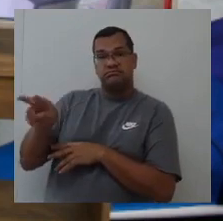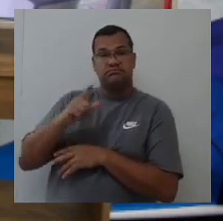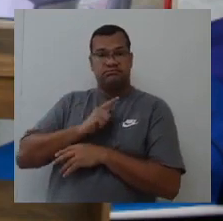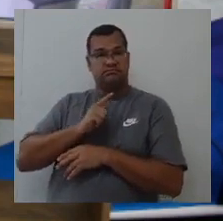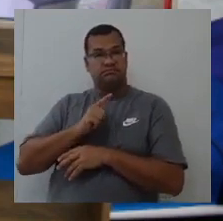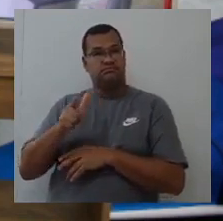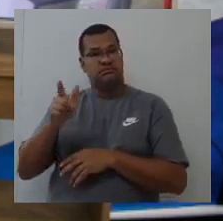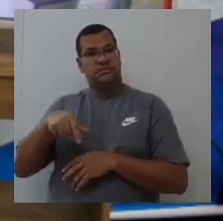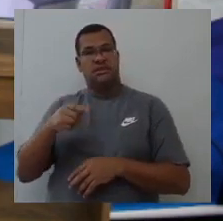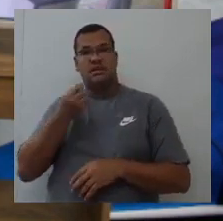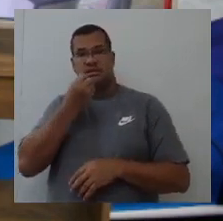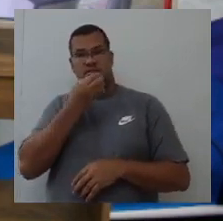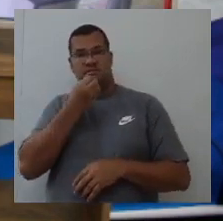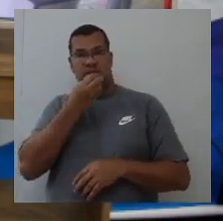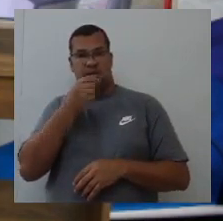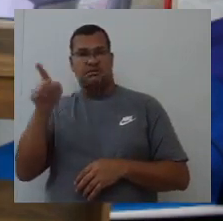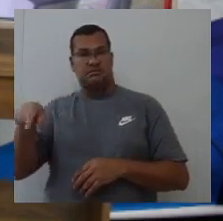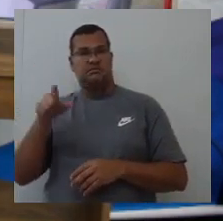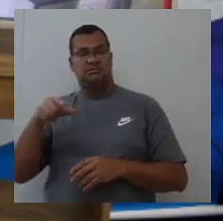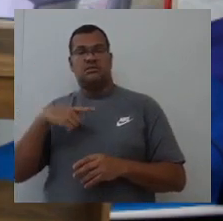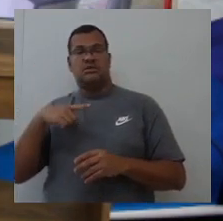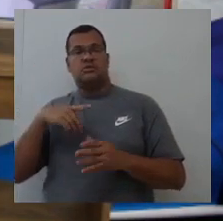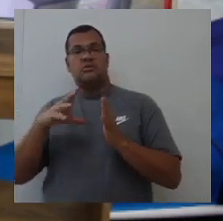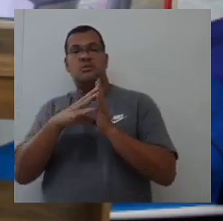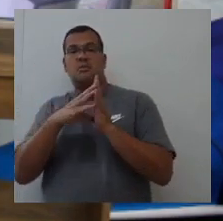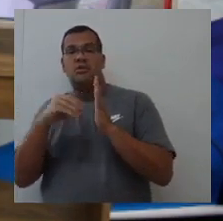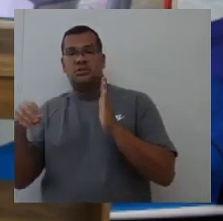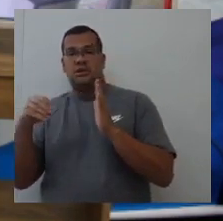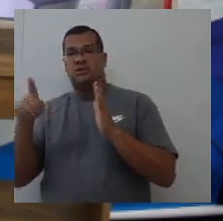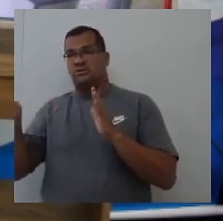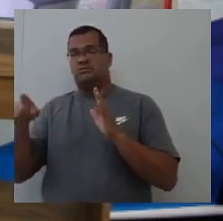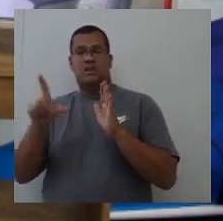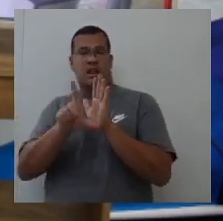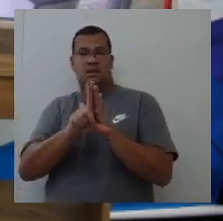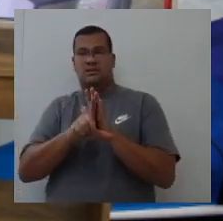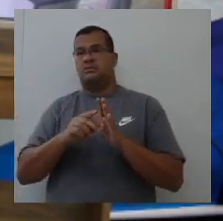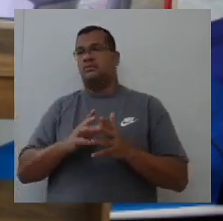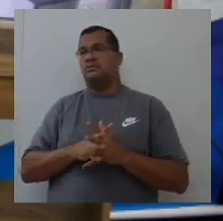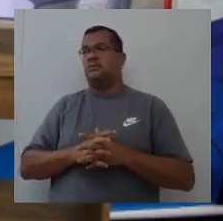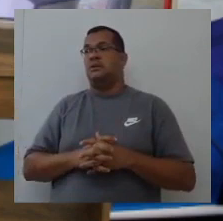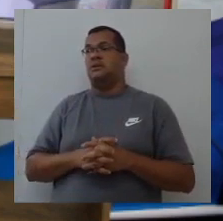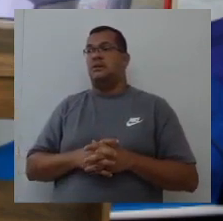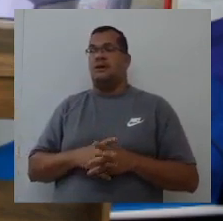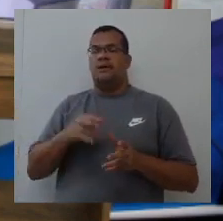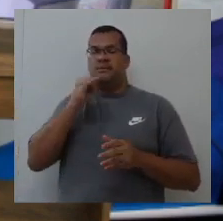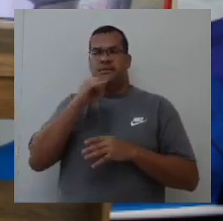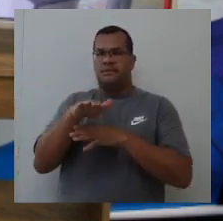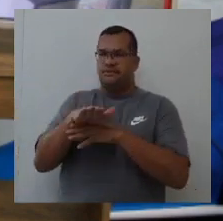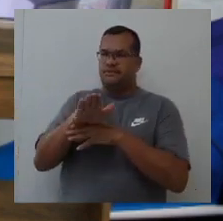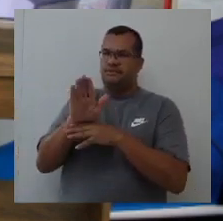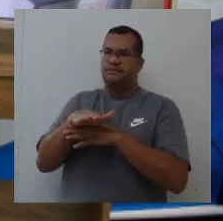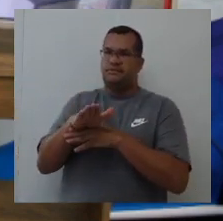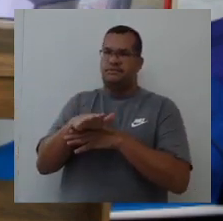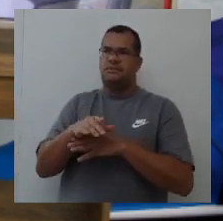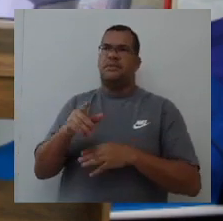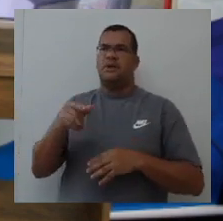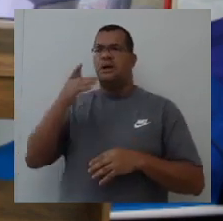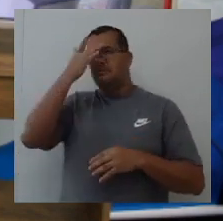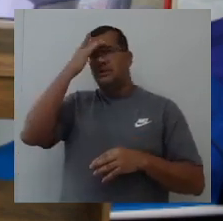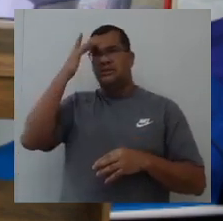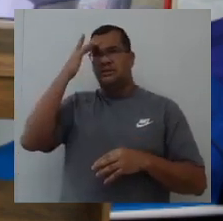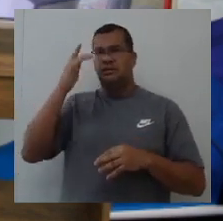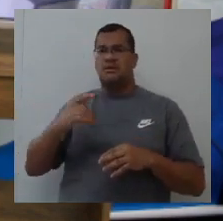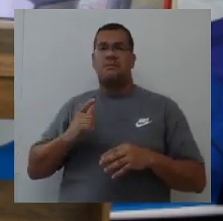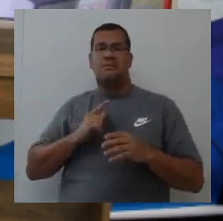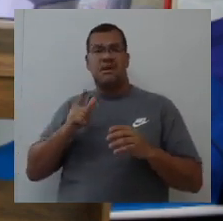acesso, ela está dentro do padrão de acessibilidade. Observe essa aqui que está na TV. Eu tenho uma inclinação, o cadeirante poderia chegar aqui, mas ele